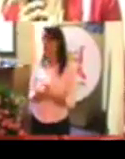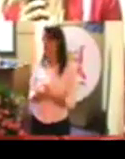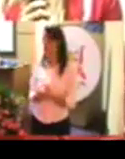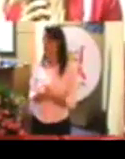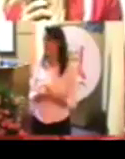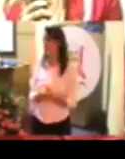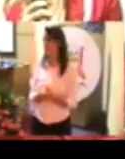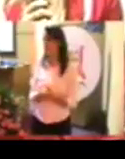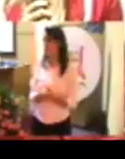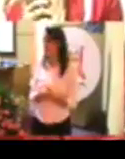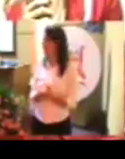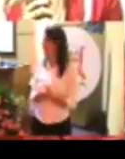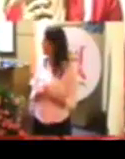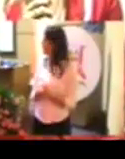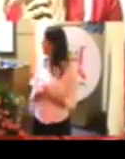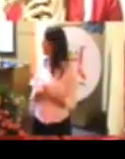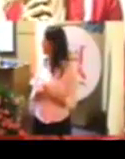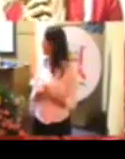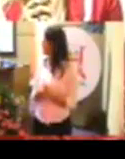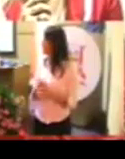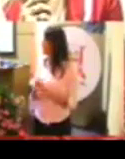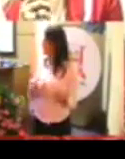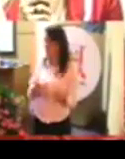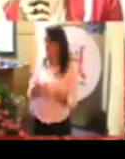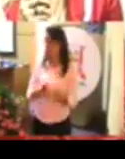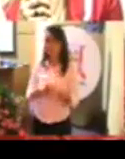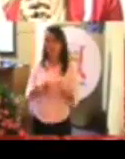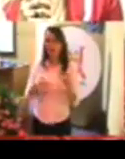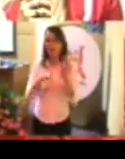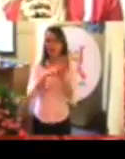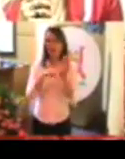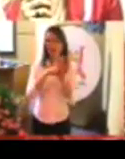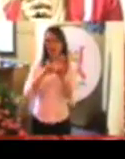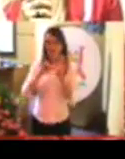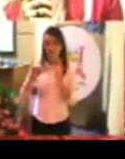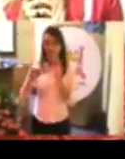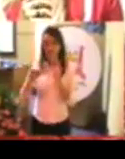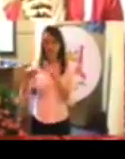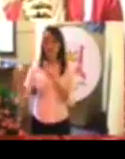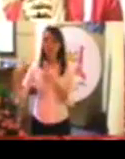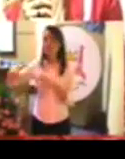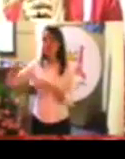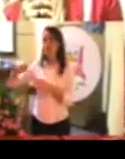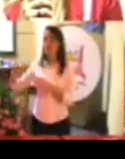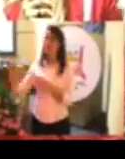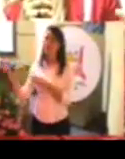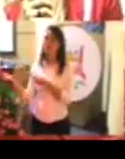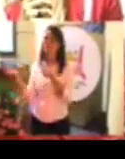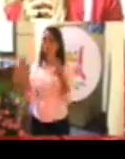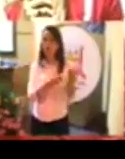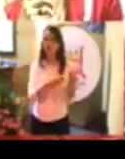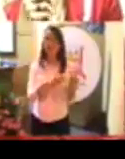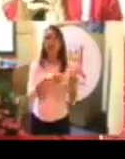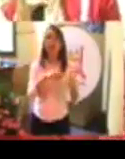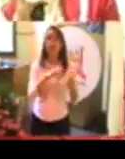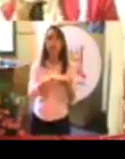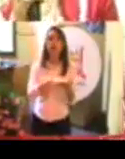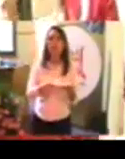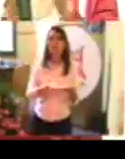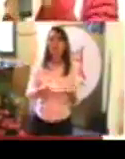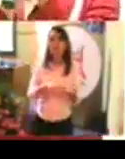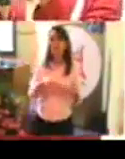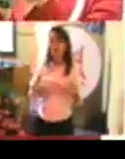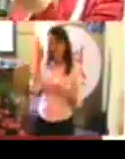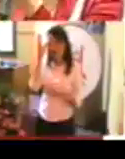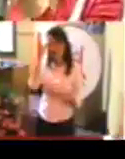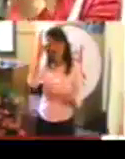o arquivo eletrônico da Lei Orgânica de Criciúma, para que a gente possa imprimir em braille e dar de presente para essa biblioteca.